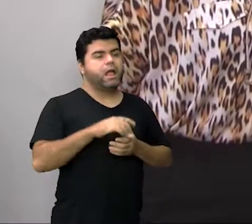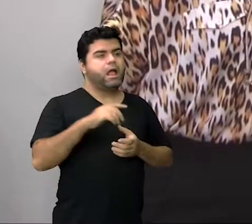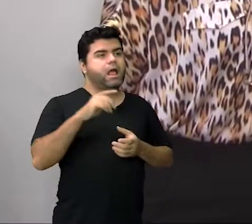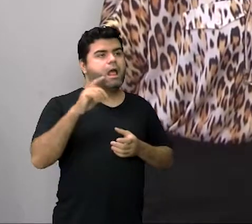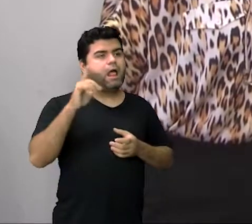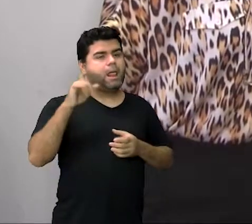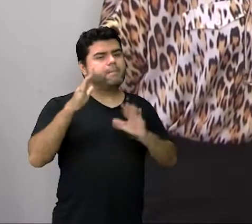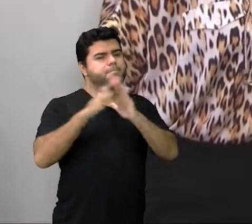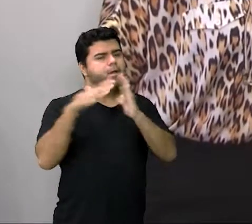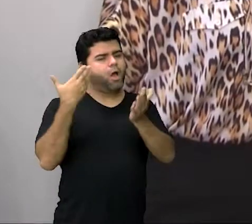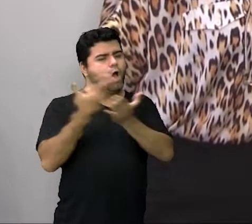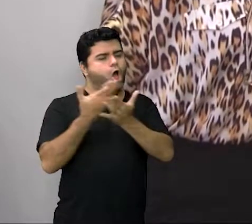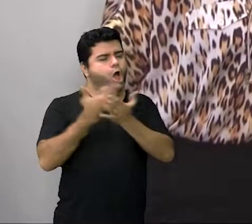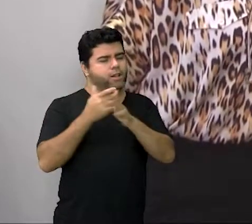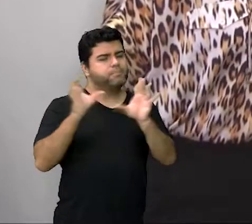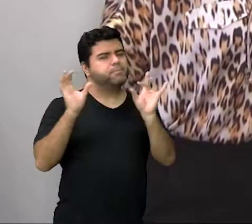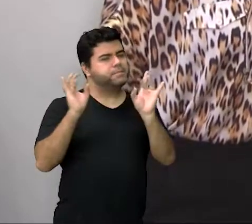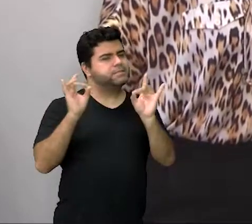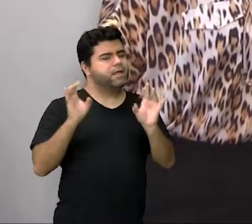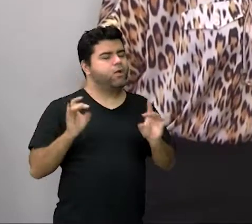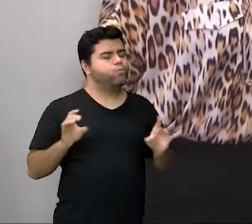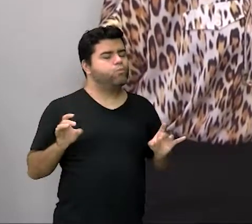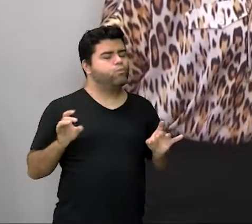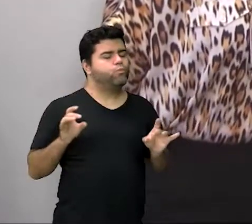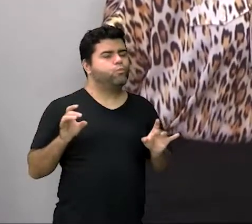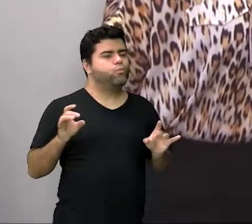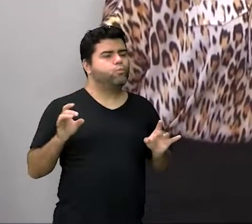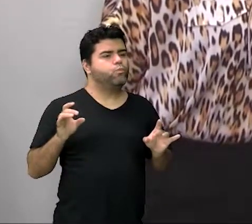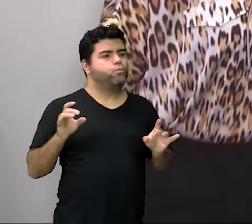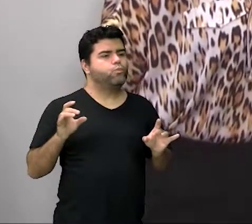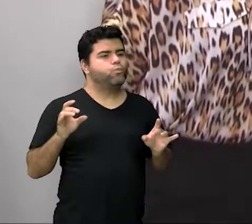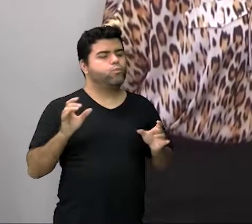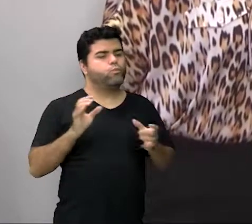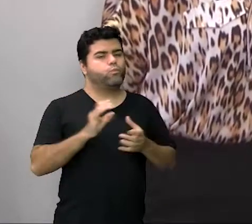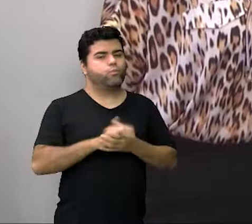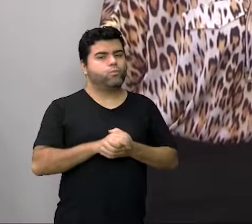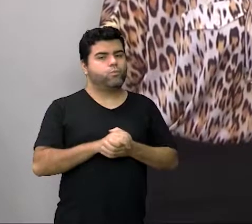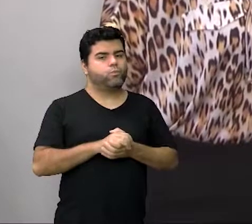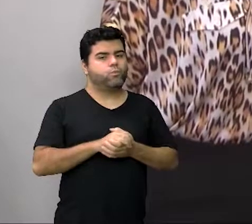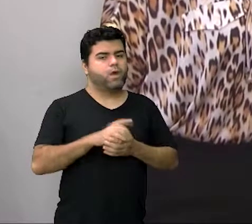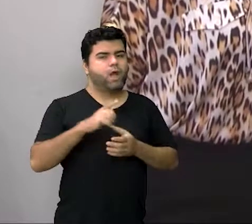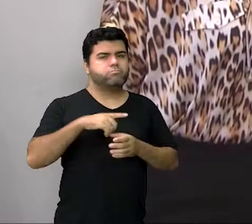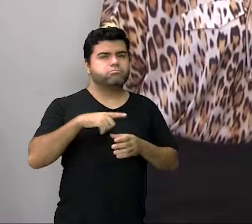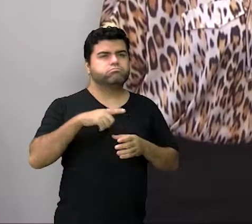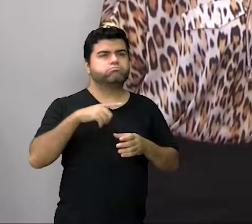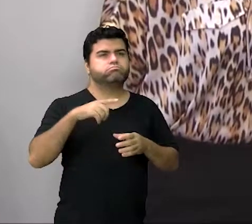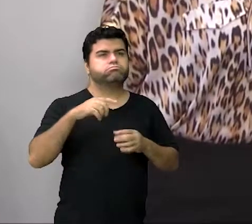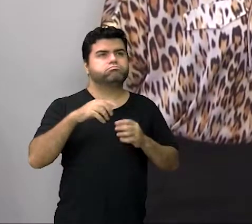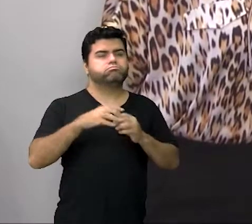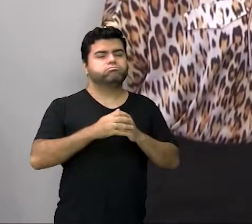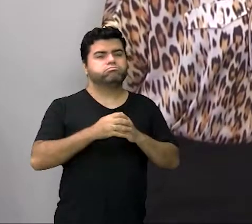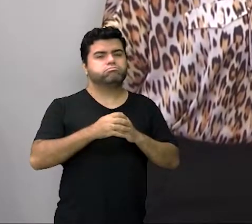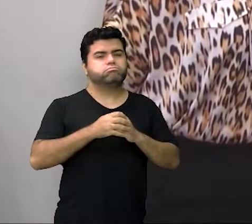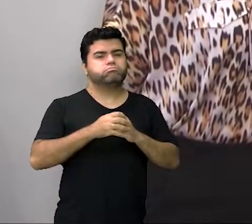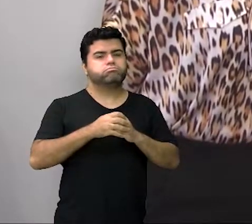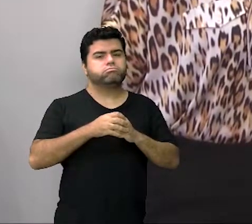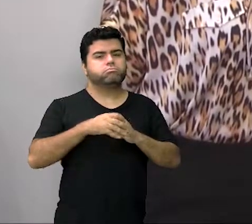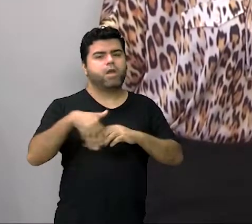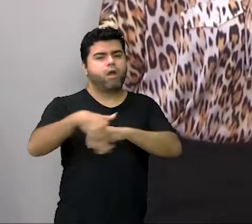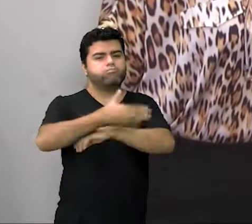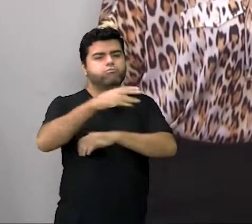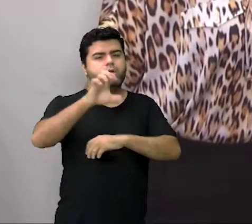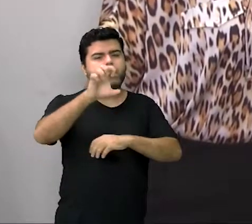na escola especial. Na Edmundo Burjato. É ali no Edmundo